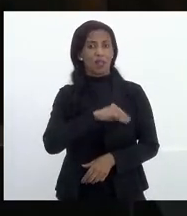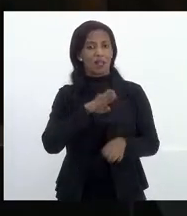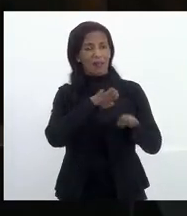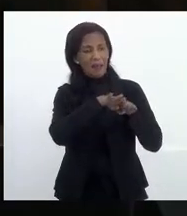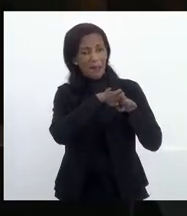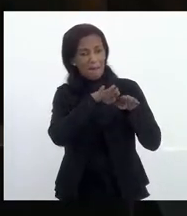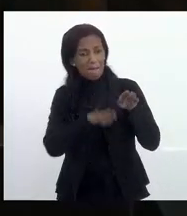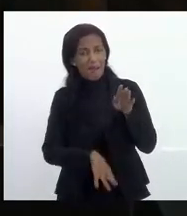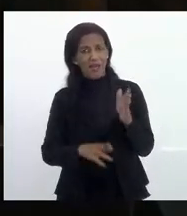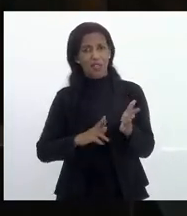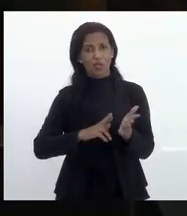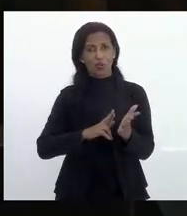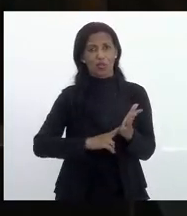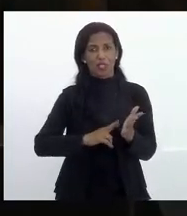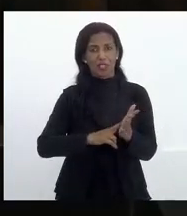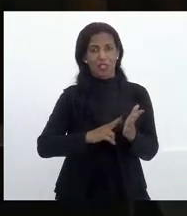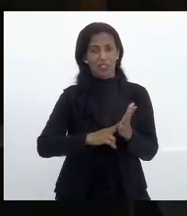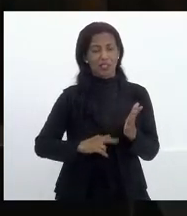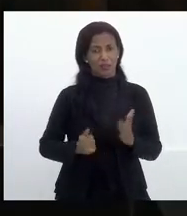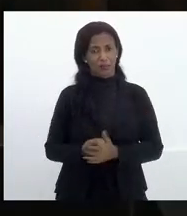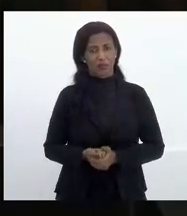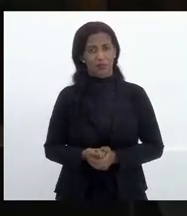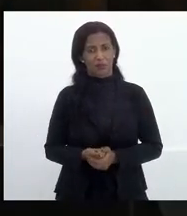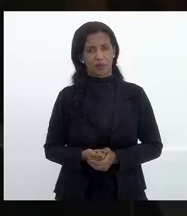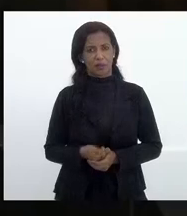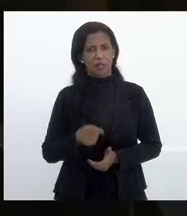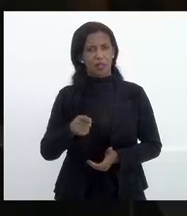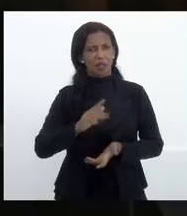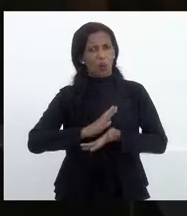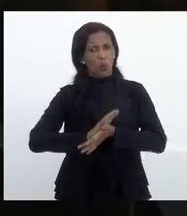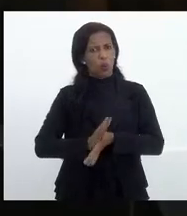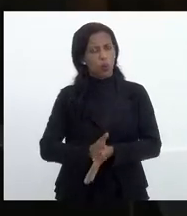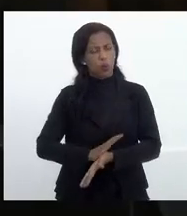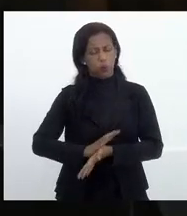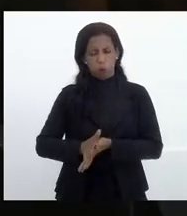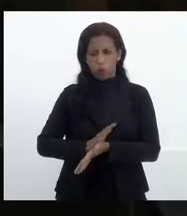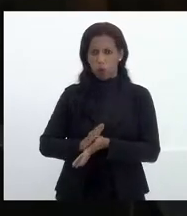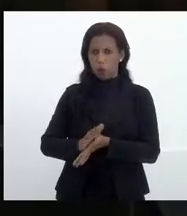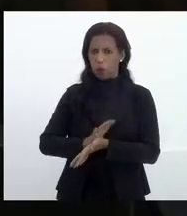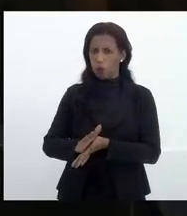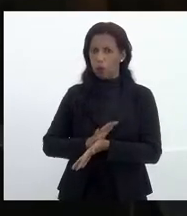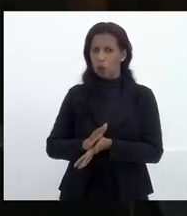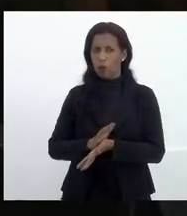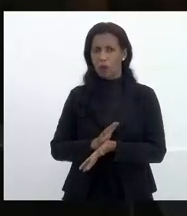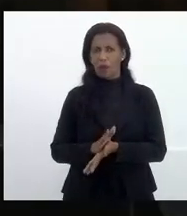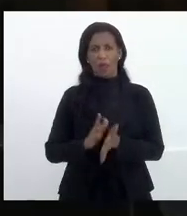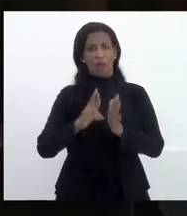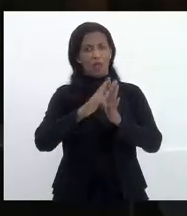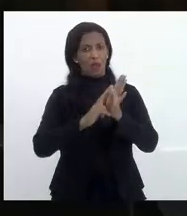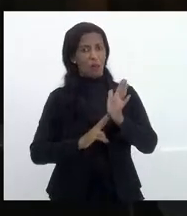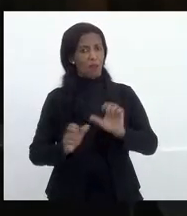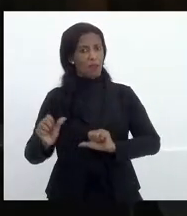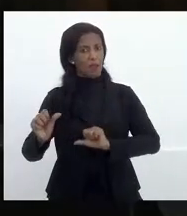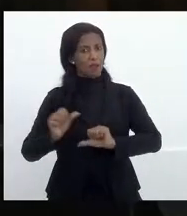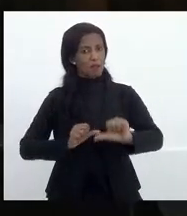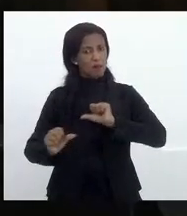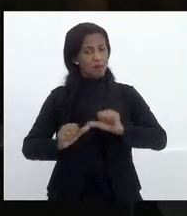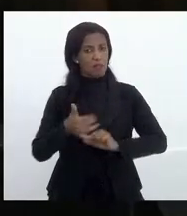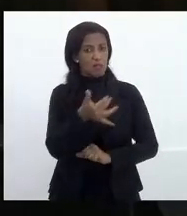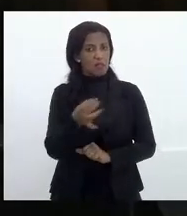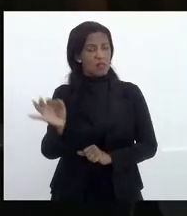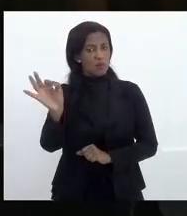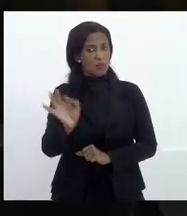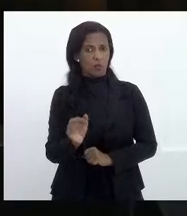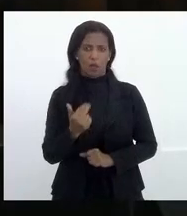abaixo do regime geral da Previdência Social Isso é uma covardia assim como uma covardia uma regra de transição de 100 porcento